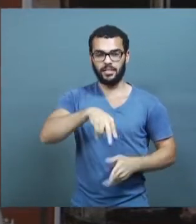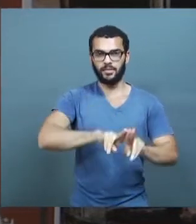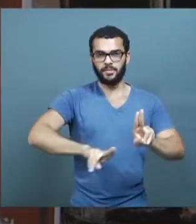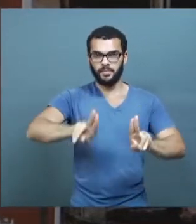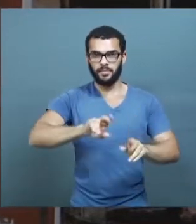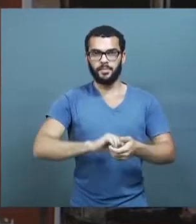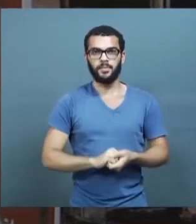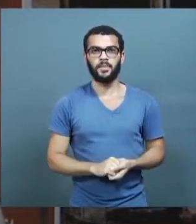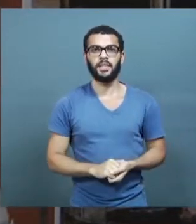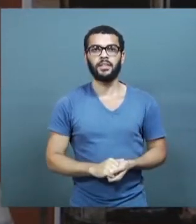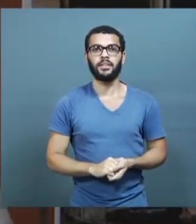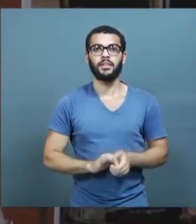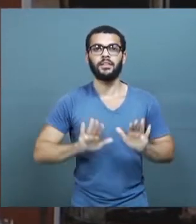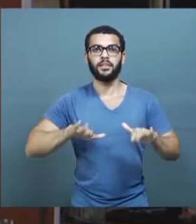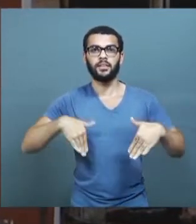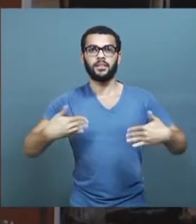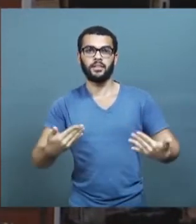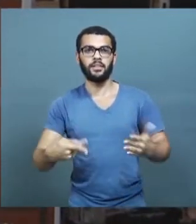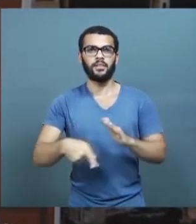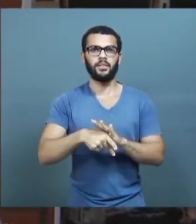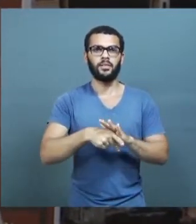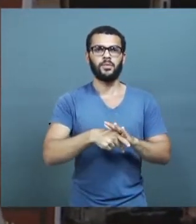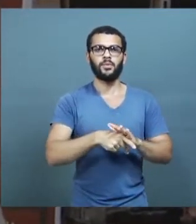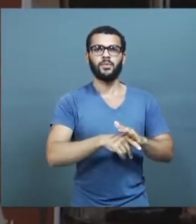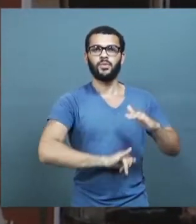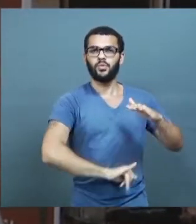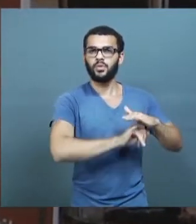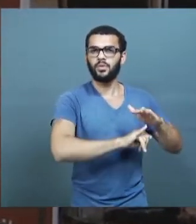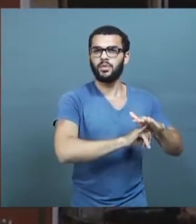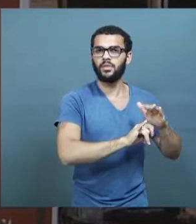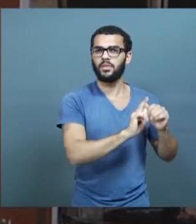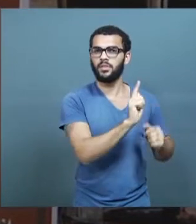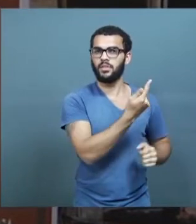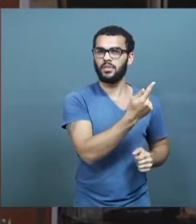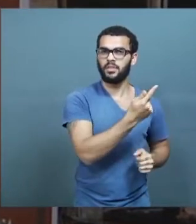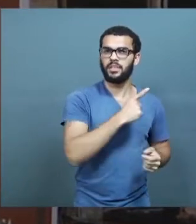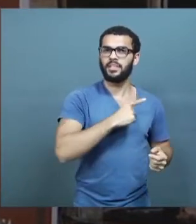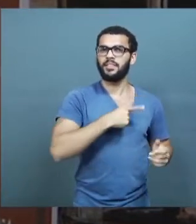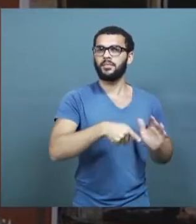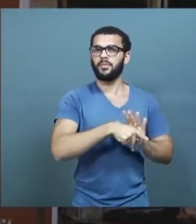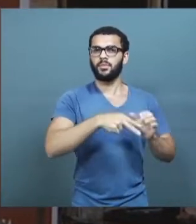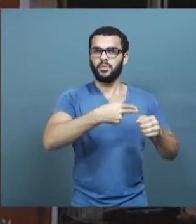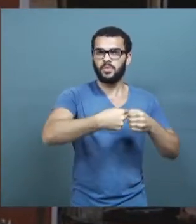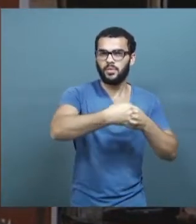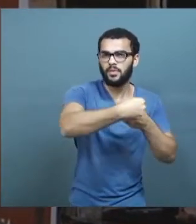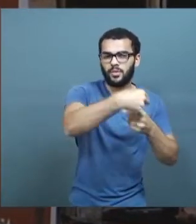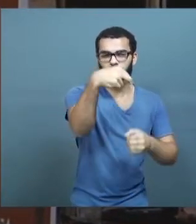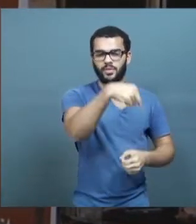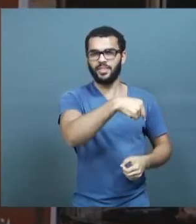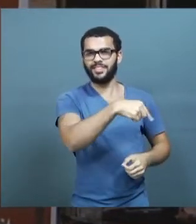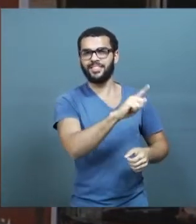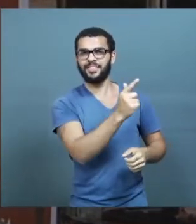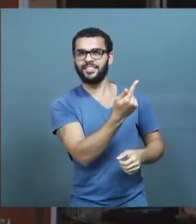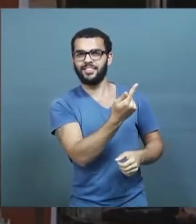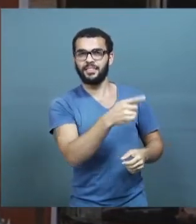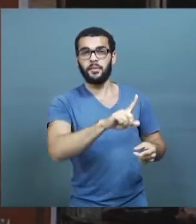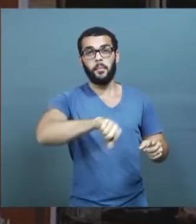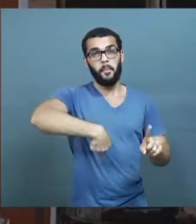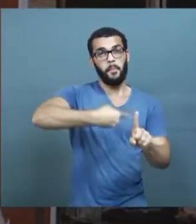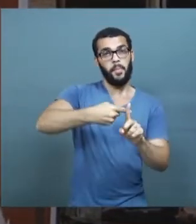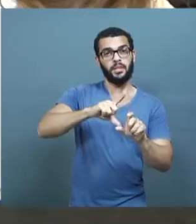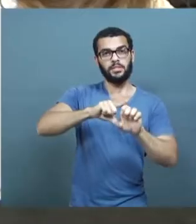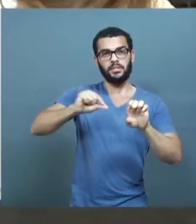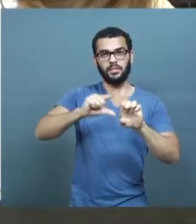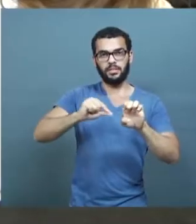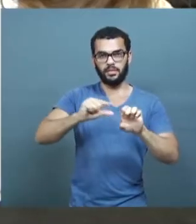uma promoção do Instituto de Geografia com seus núcleos no GEM e NEPERGE, e com a EZEBA também, de onde eu